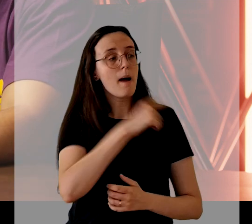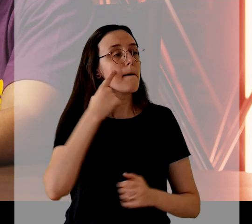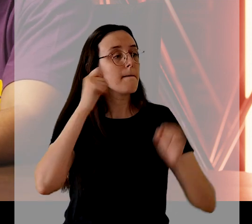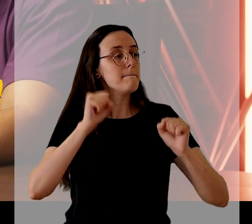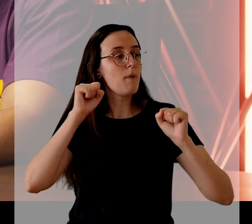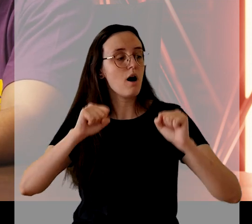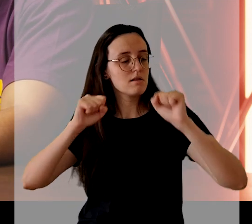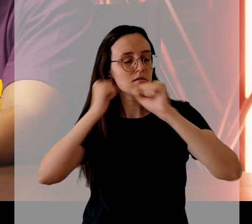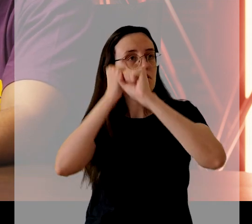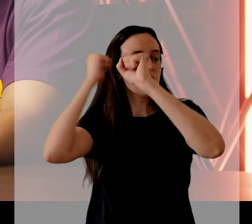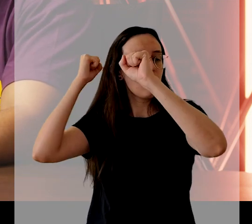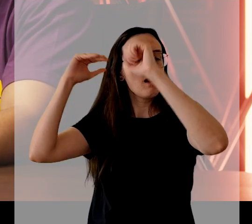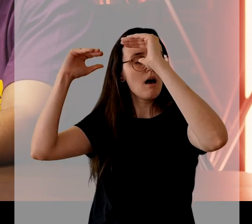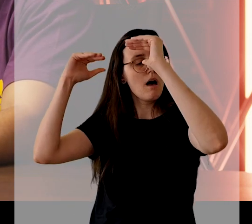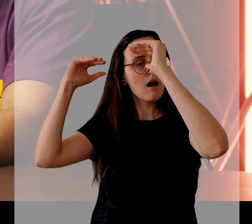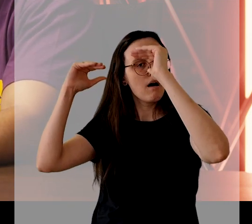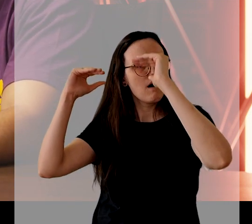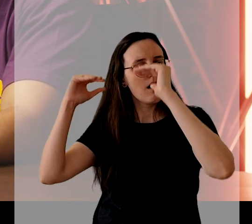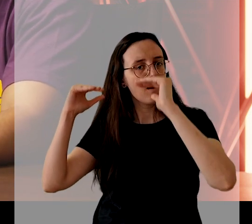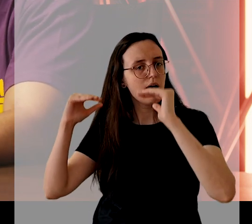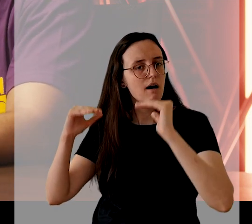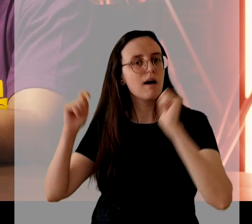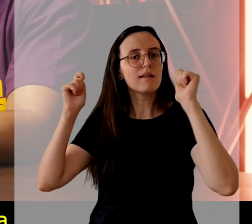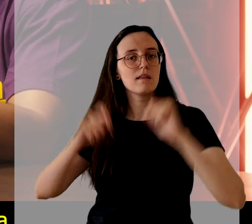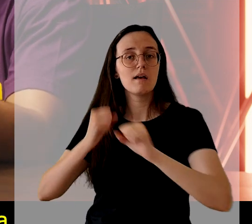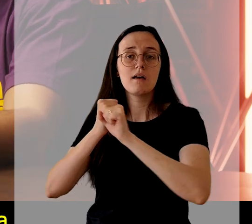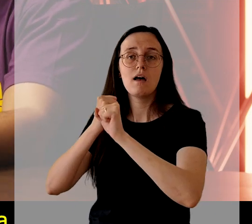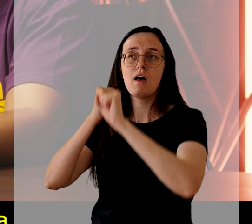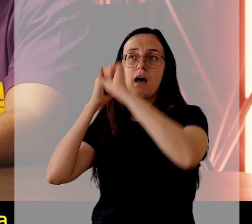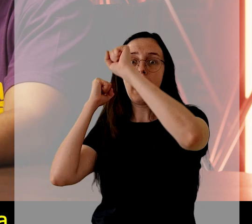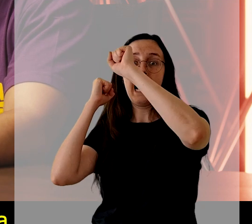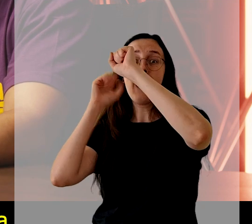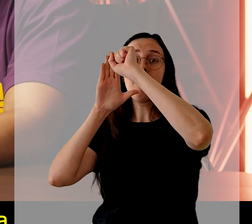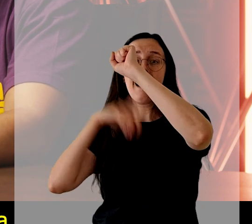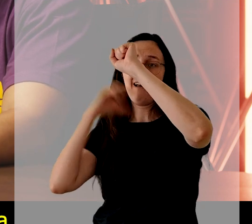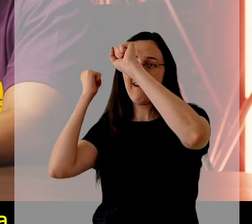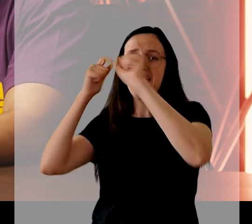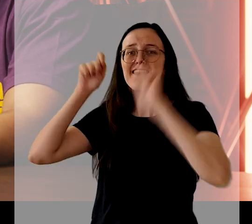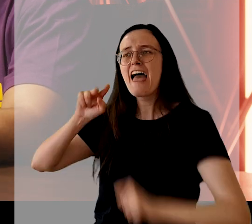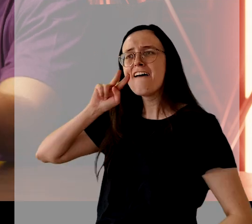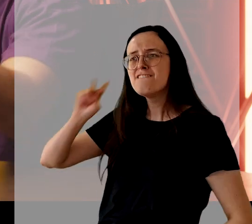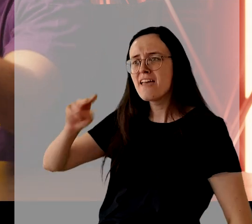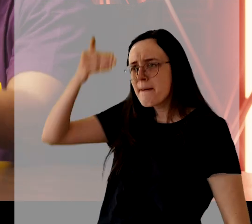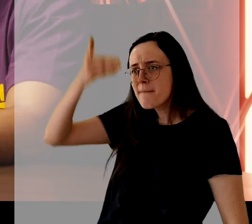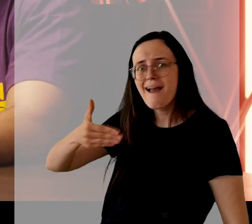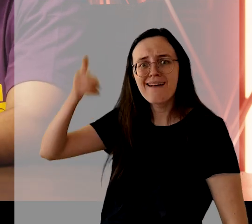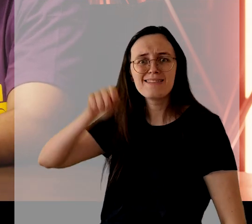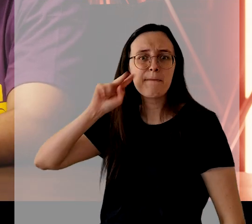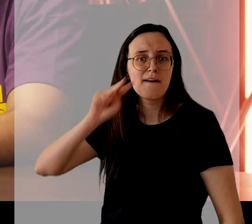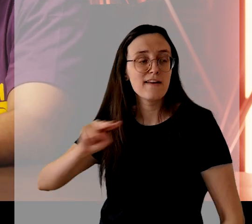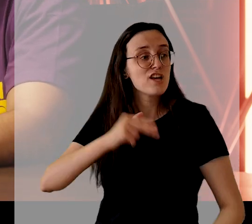falar, olha, você pode descer mais esse microfone, você pode subir. Seu microfone está fazendo uma sombra ali no fundo